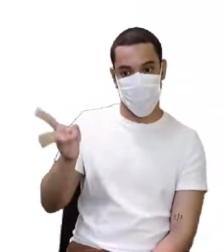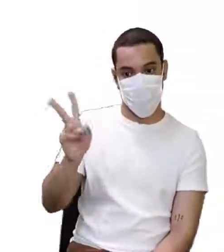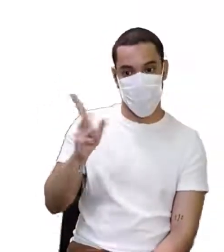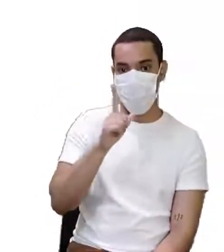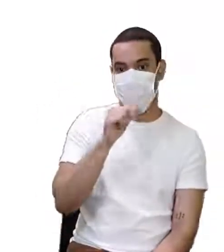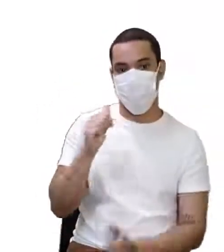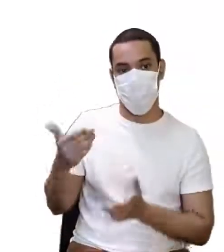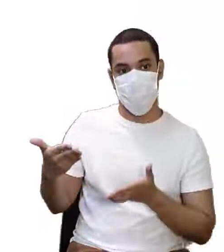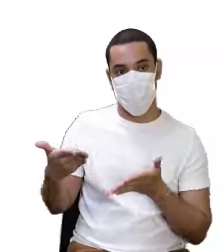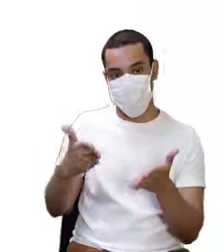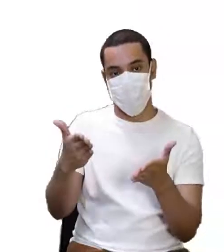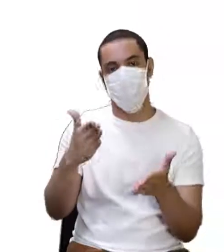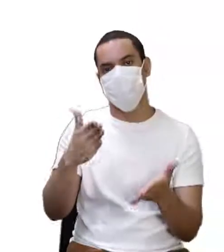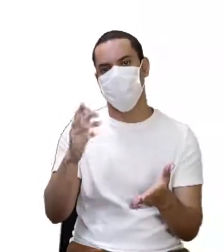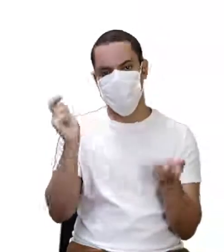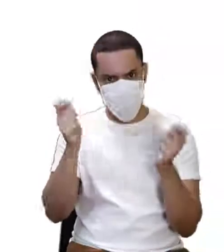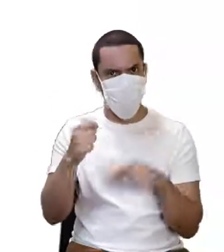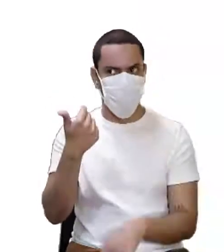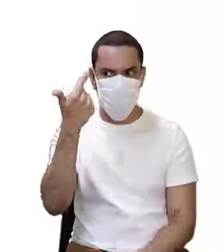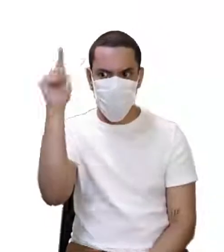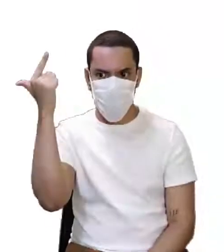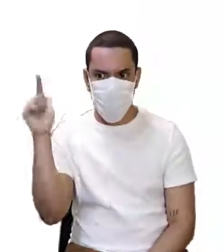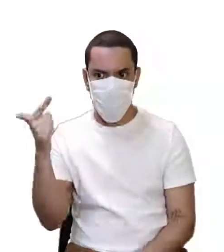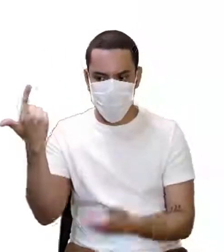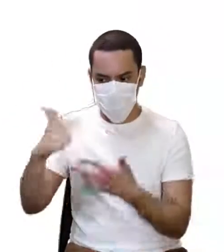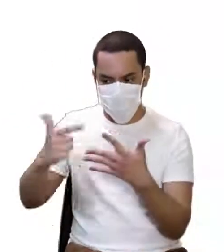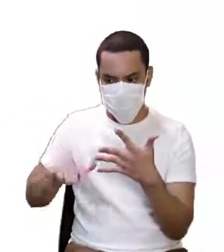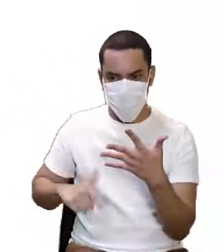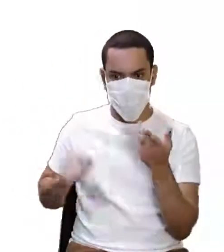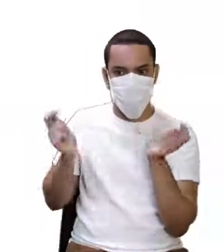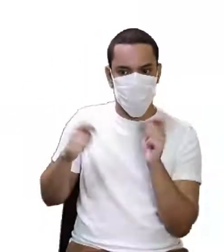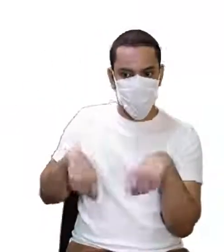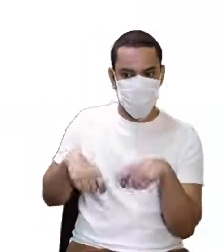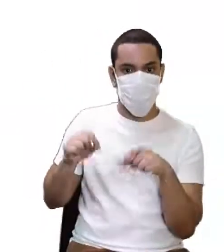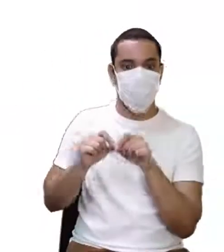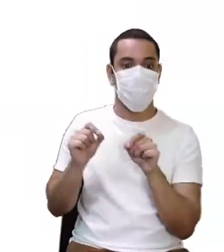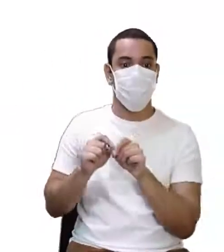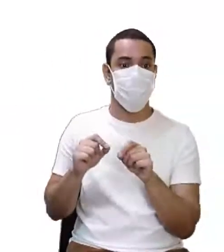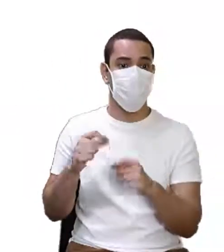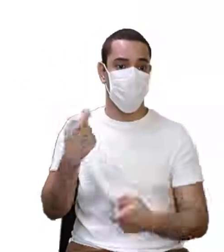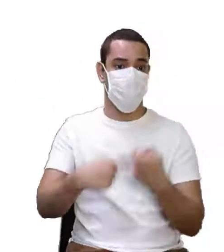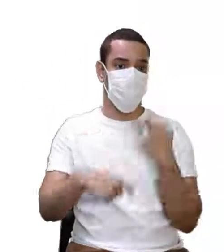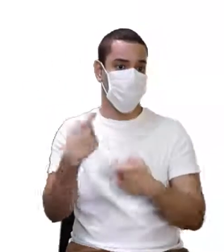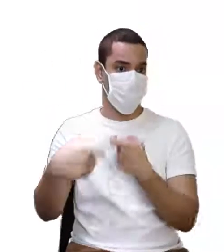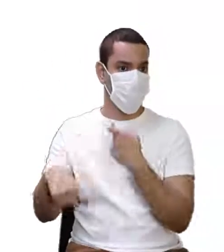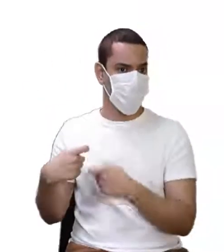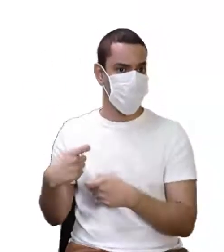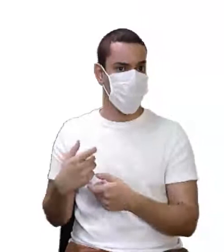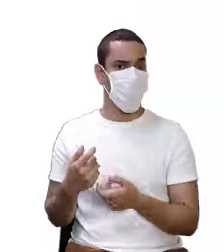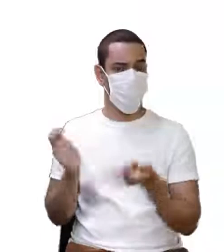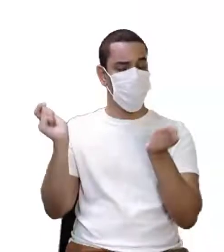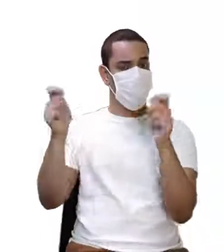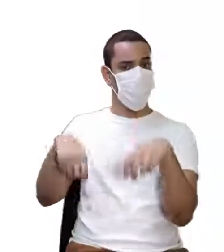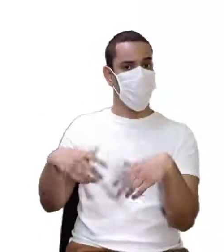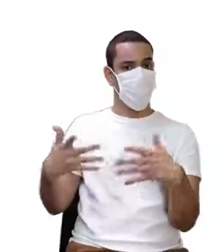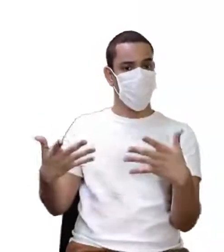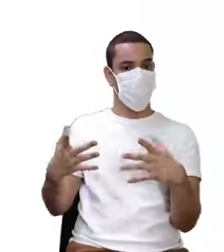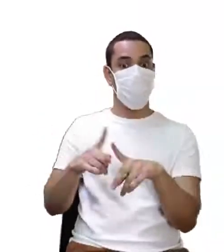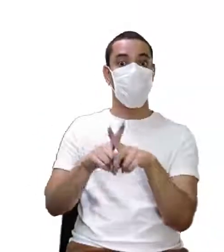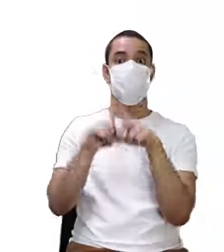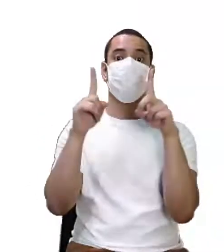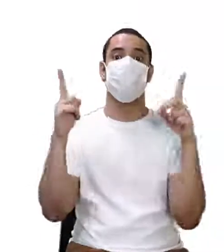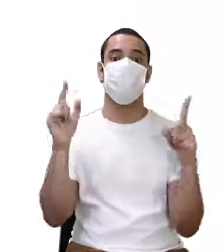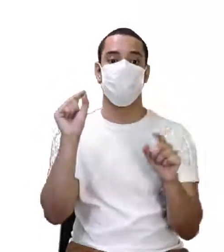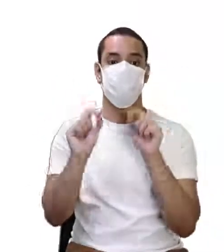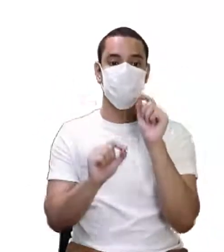rio, pode ter outras espécies também, né, realizando seu ciclo reprodutivo? Pode. Só